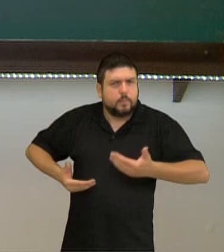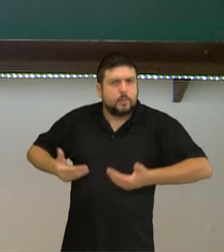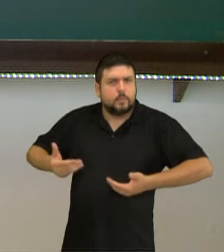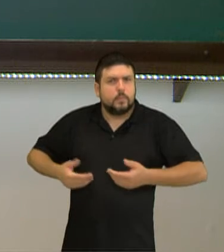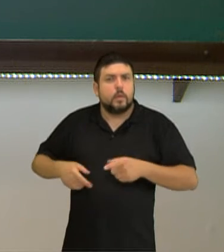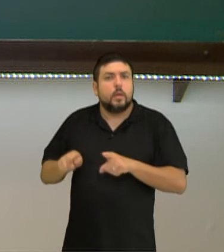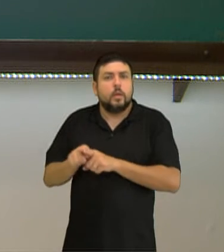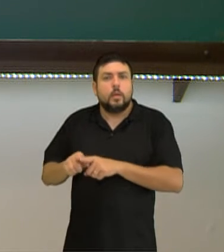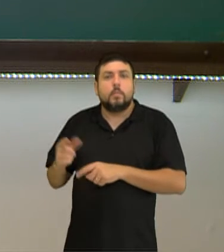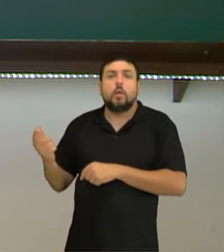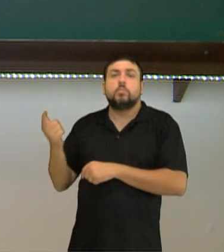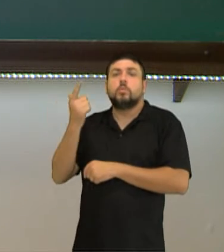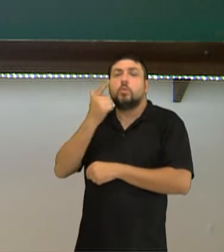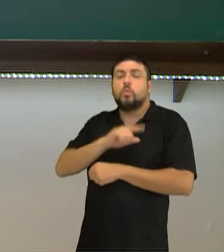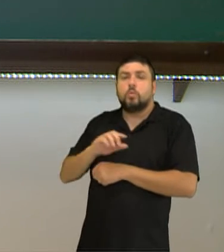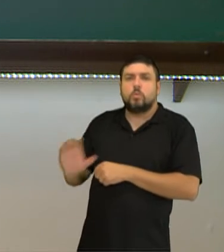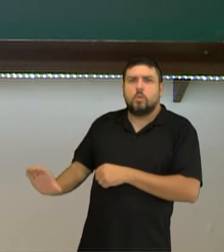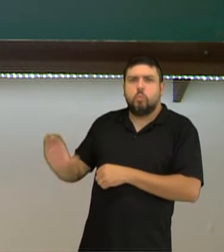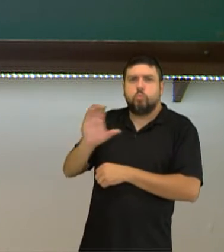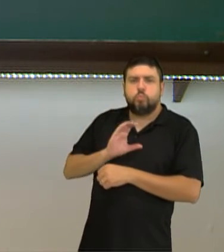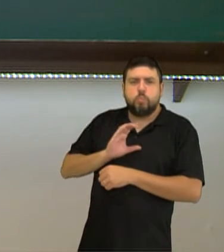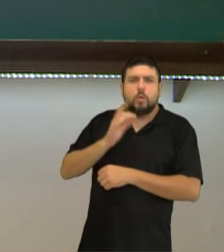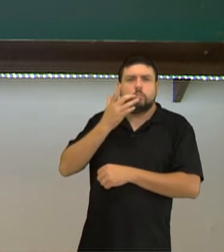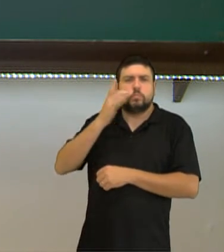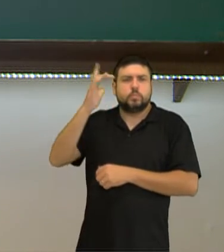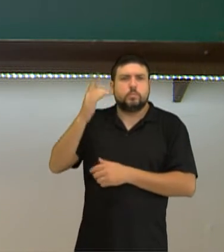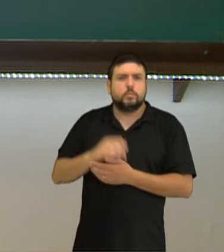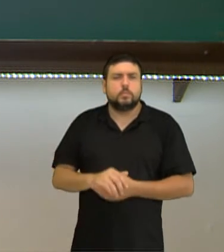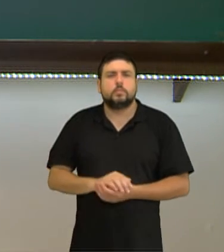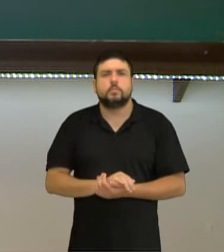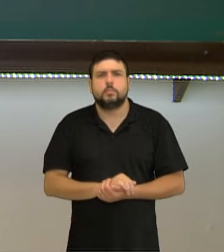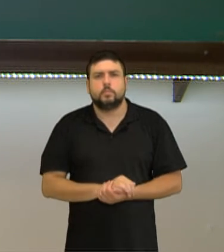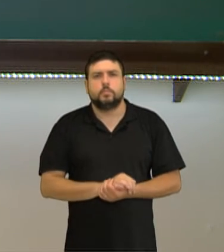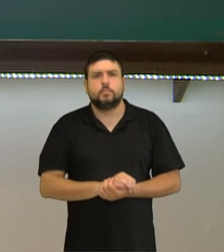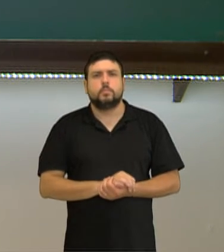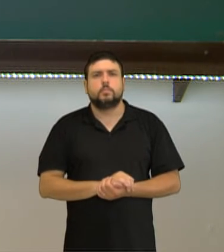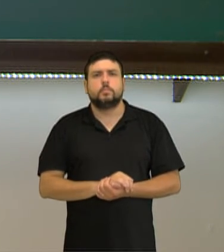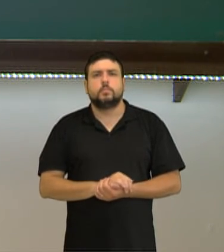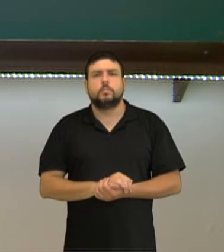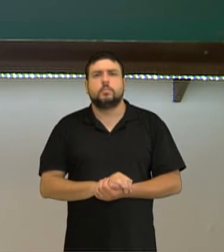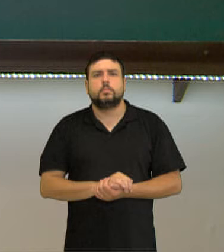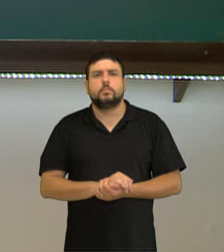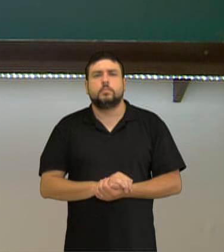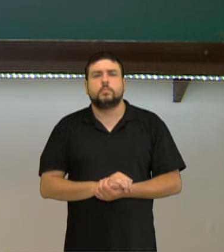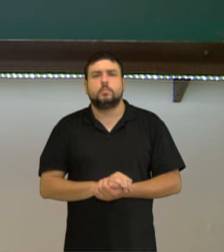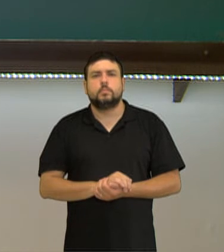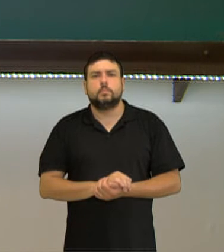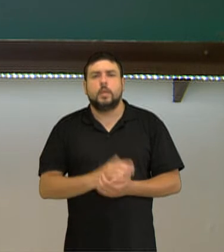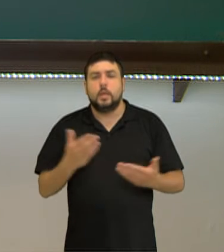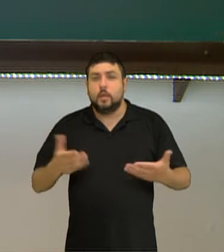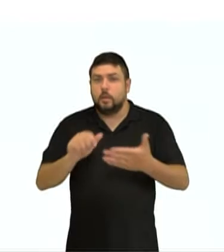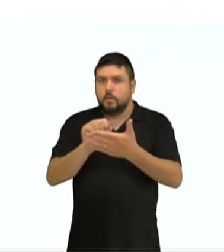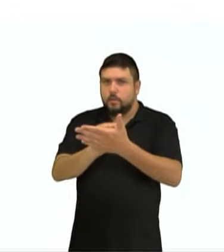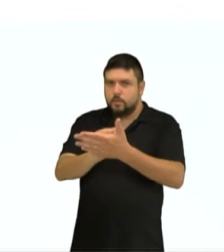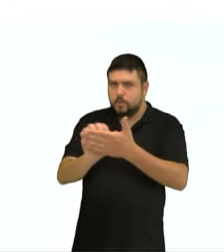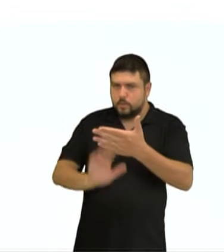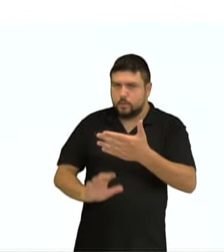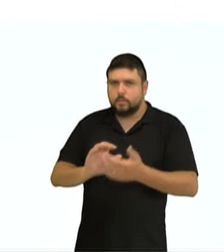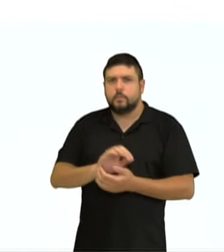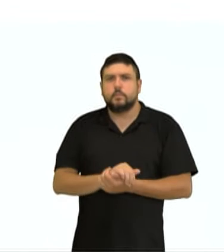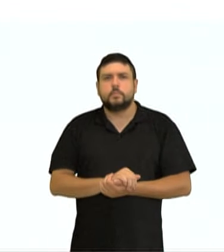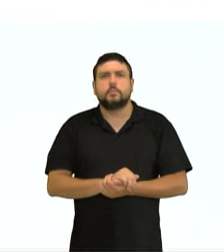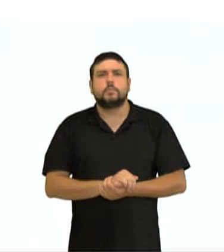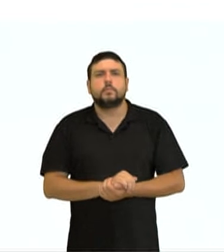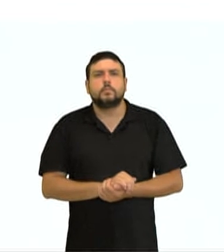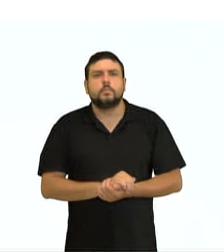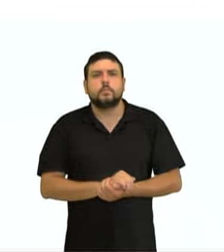esses bandeirantes um enriquecimento fácil, né? Encontrar esse ouro e prata. Vamos aqui para uma atividade, gente. Podemos citar